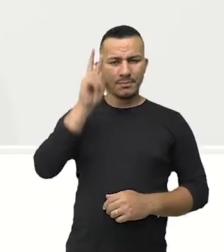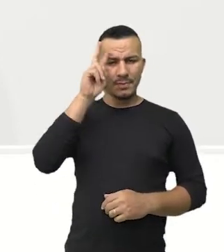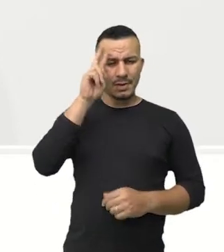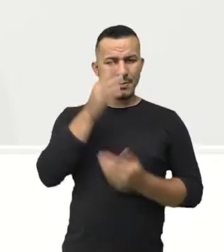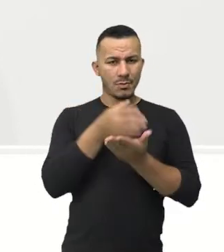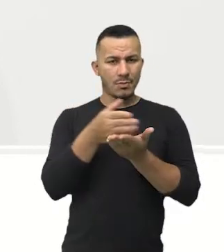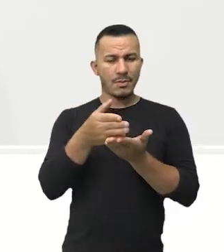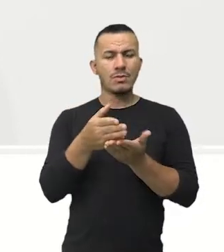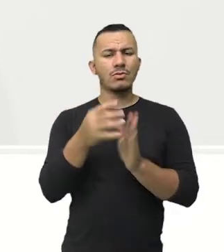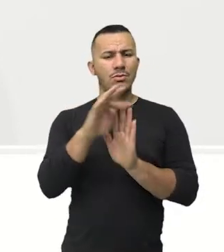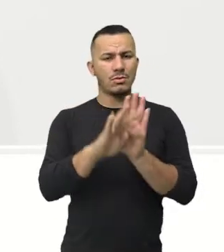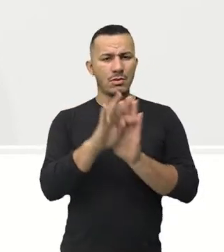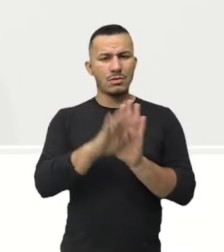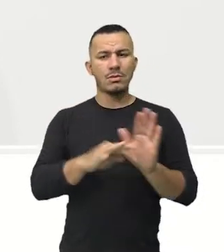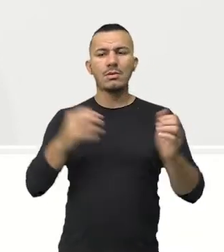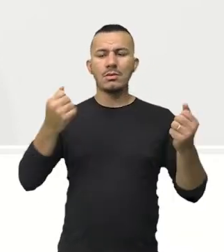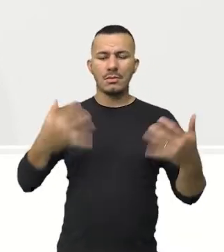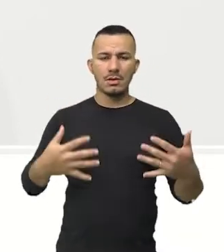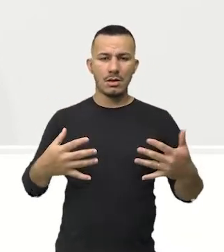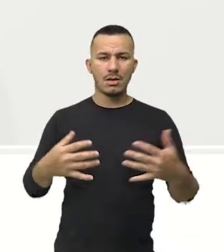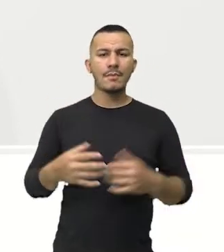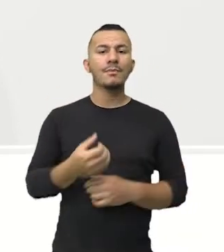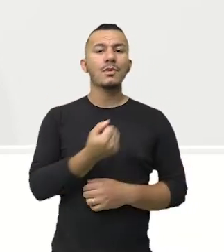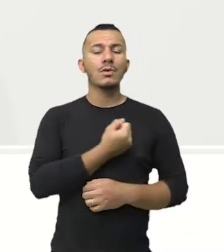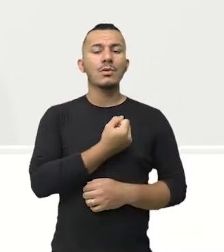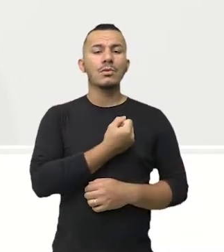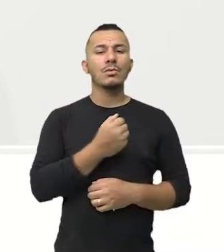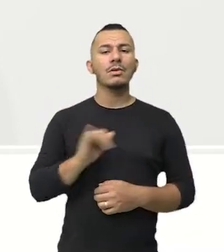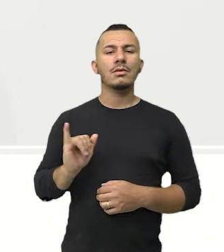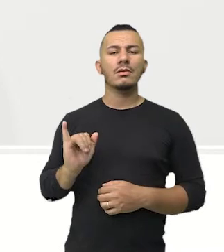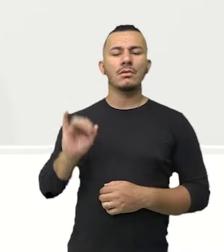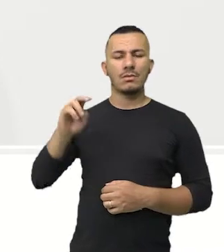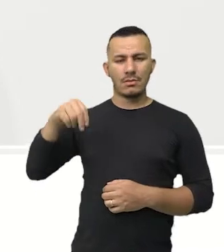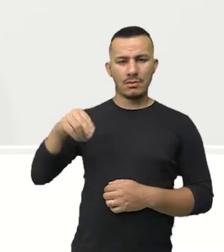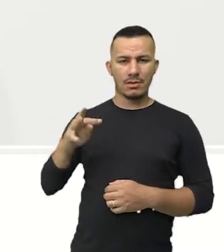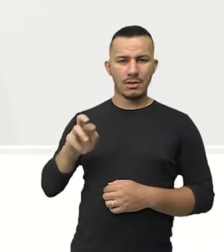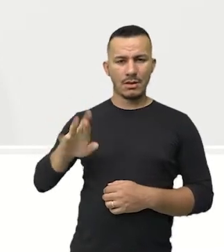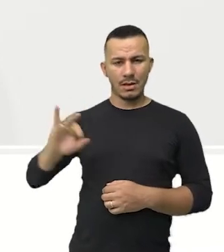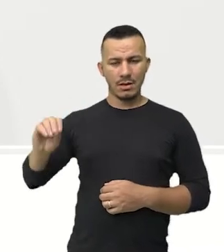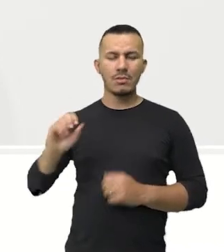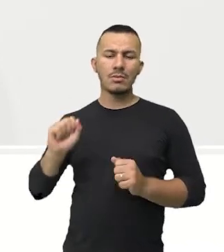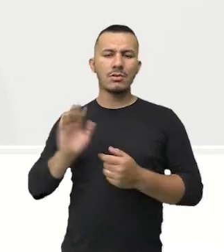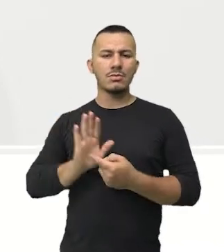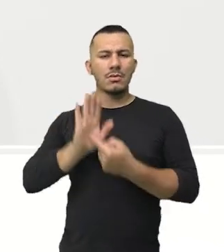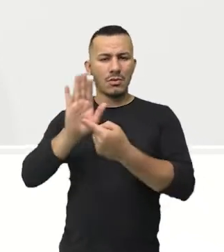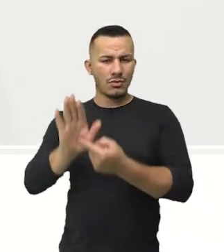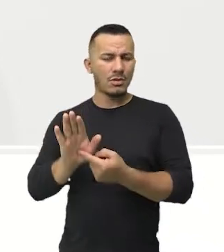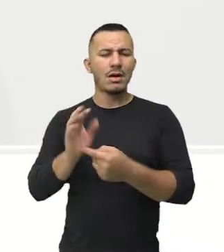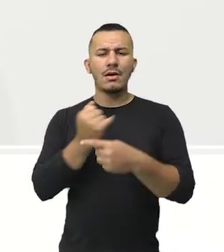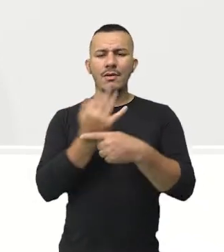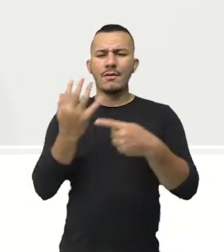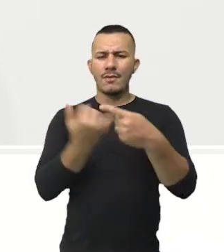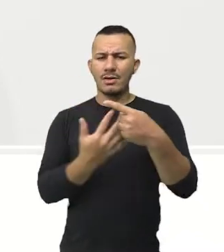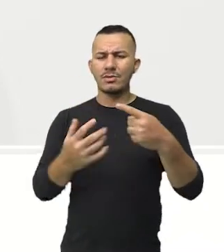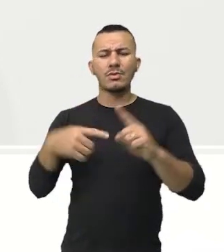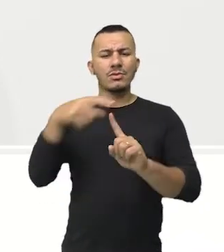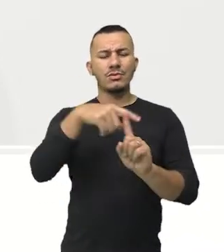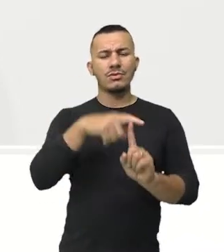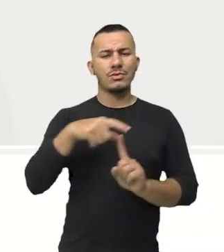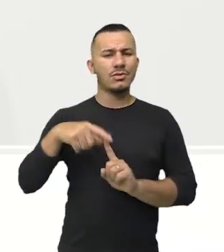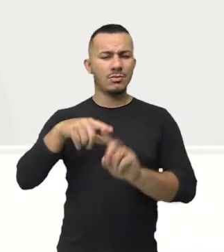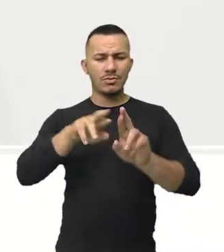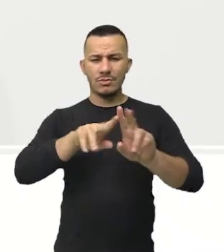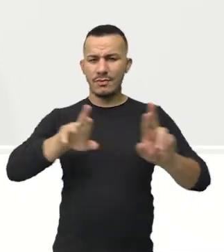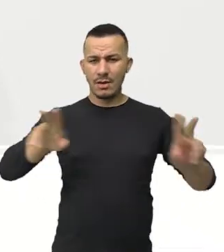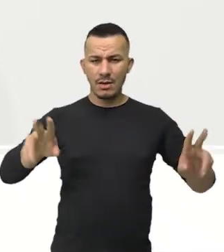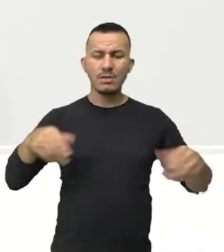da nossa conversa aqui, que um número inteiro pode ser representado de várias formas, por várias frações. E que, então,